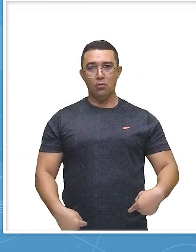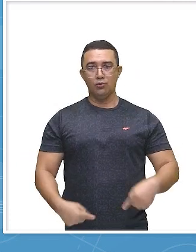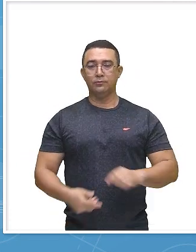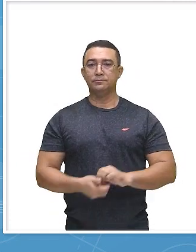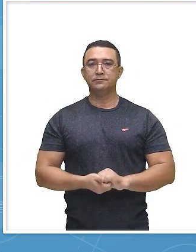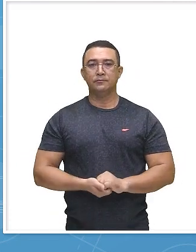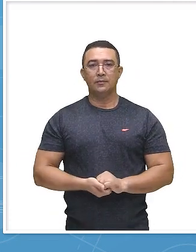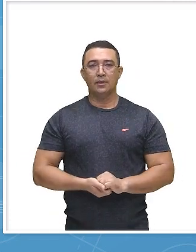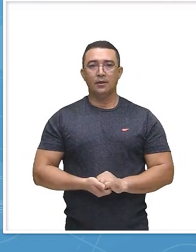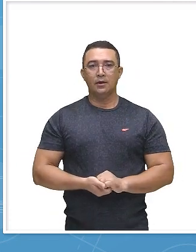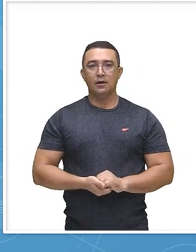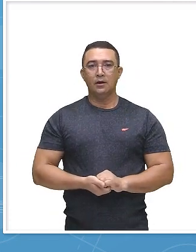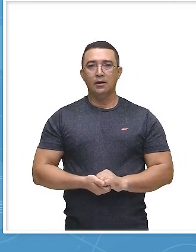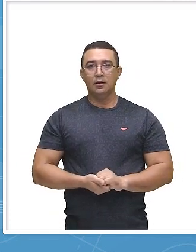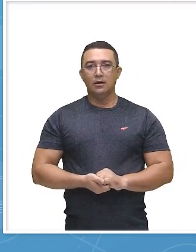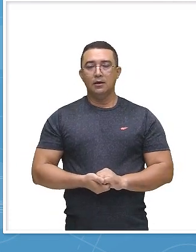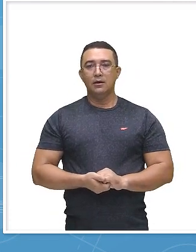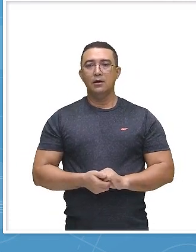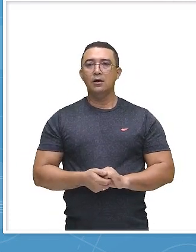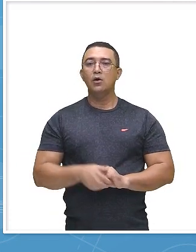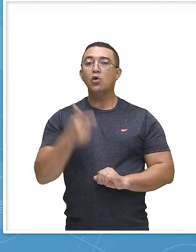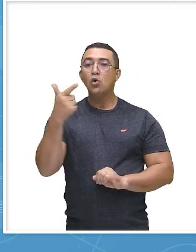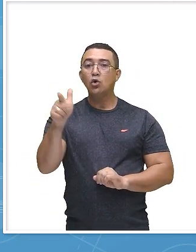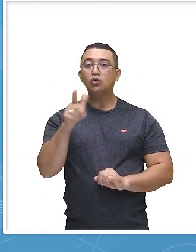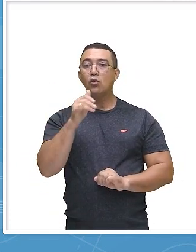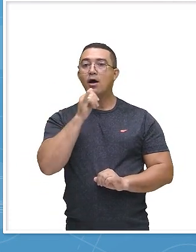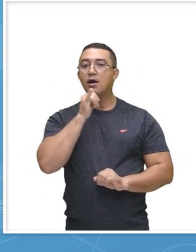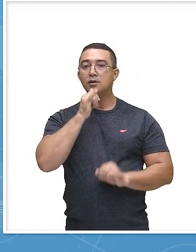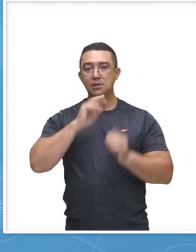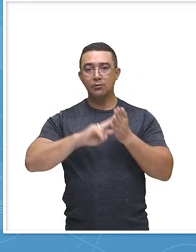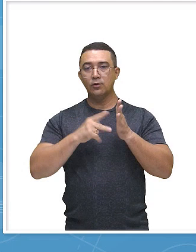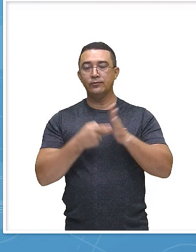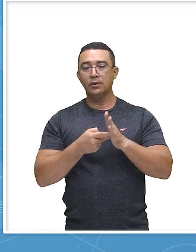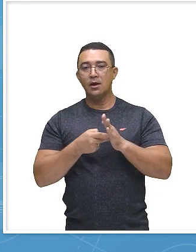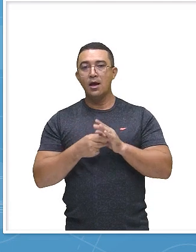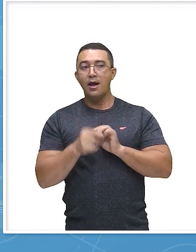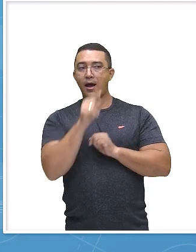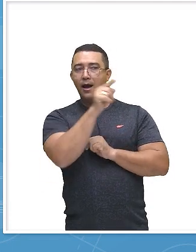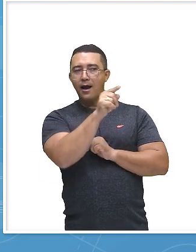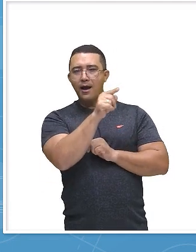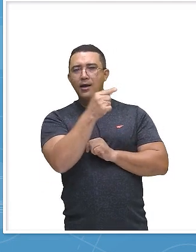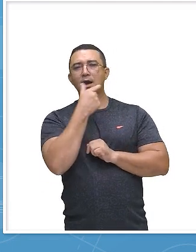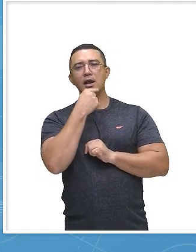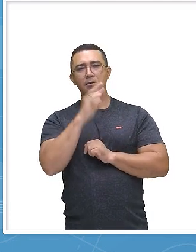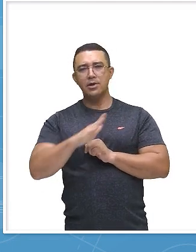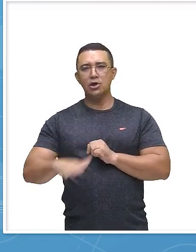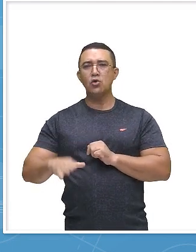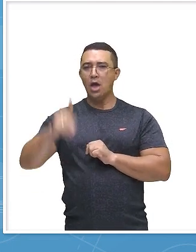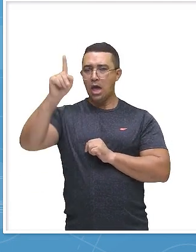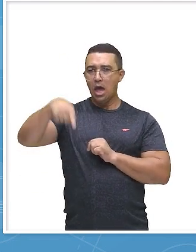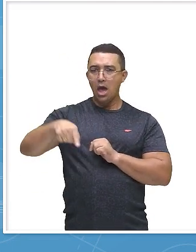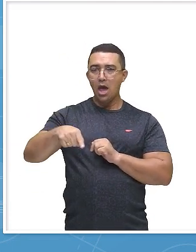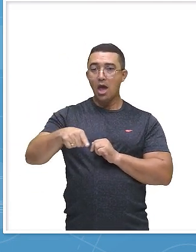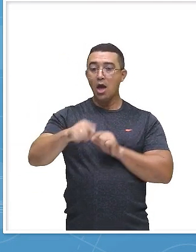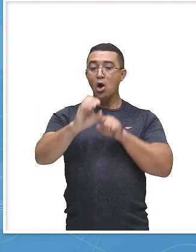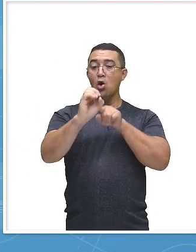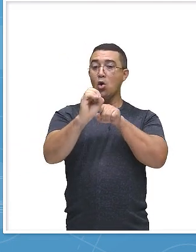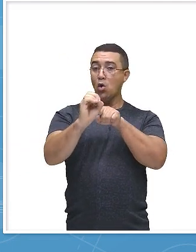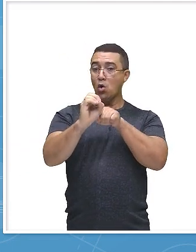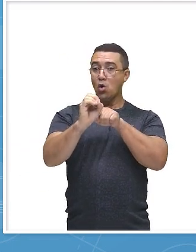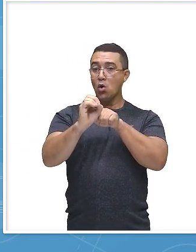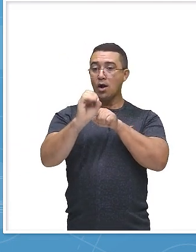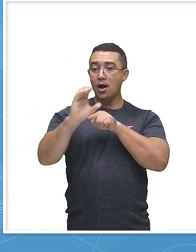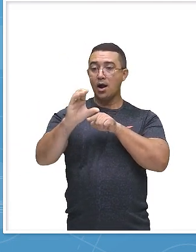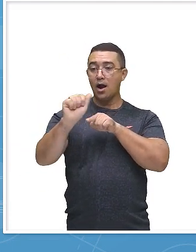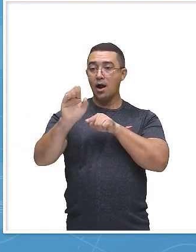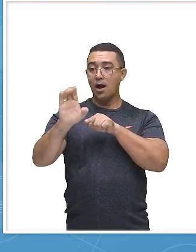aquele menino é o cabeça da turma. Aqui você está observando, pelo contexto, pela situação, que cabeça